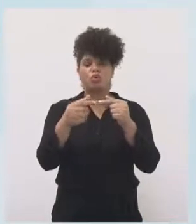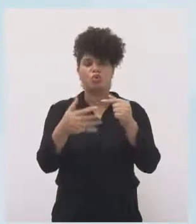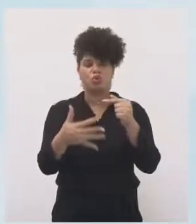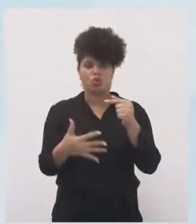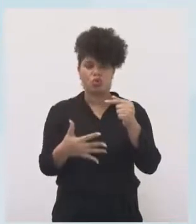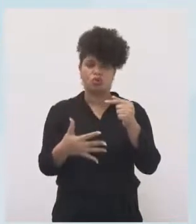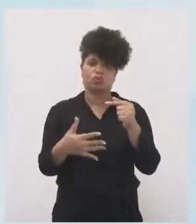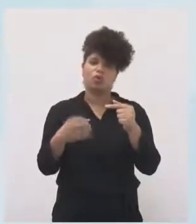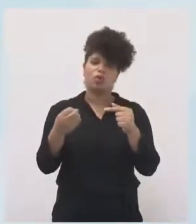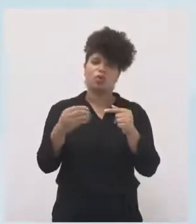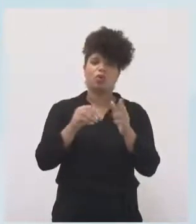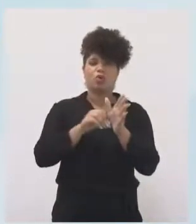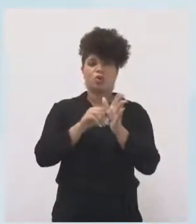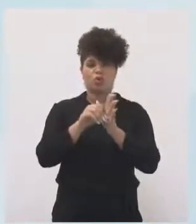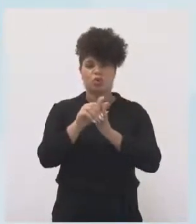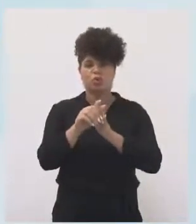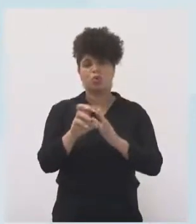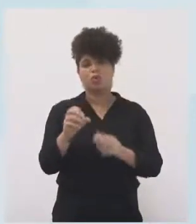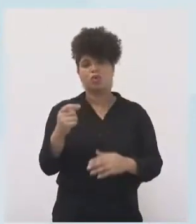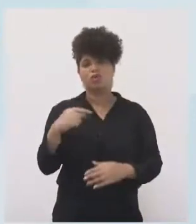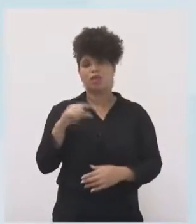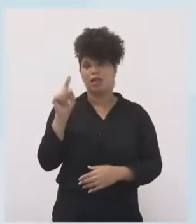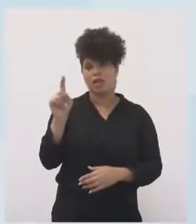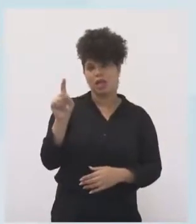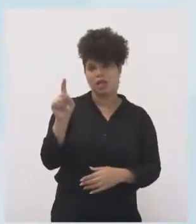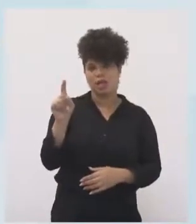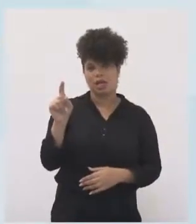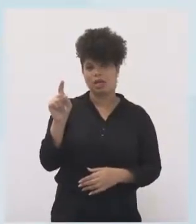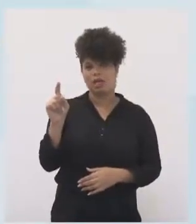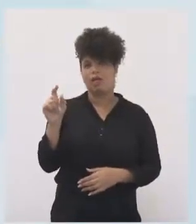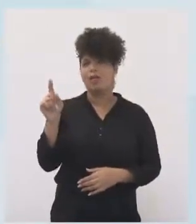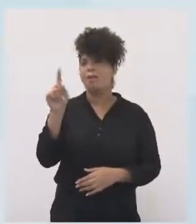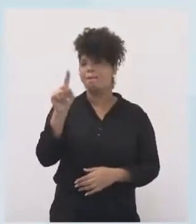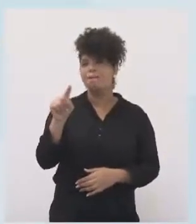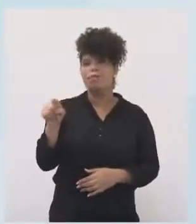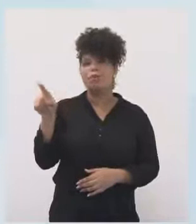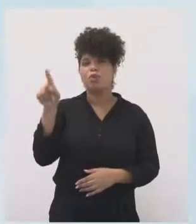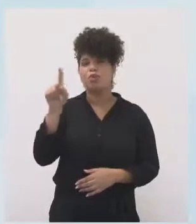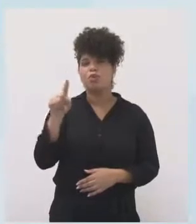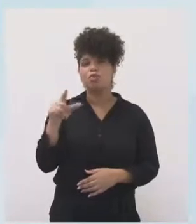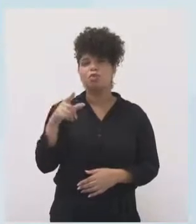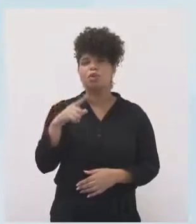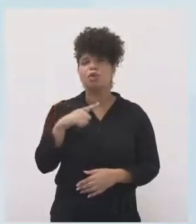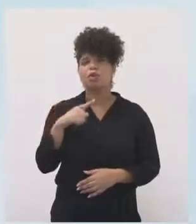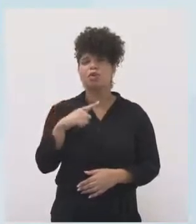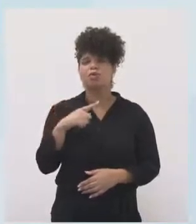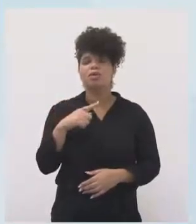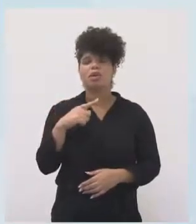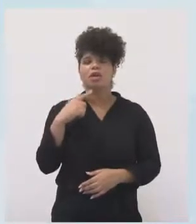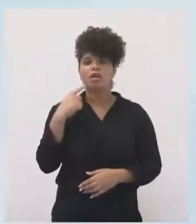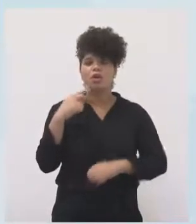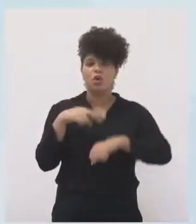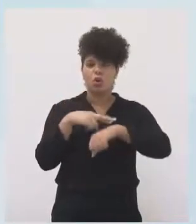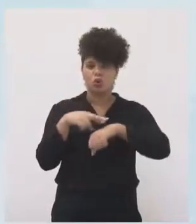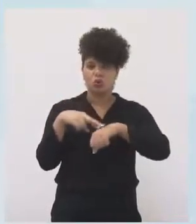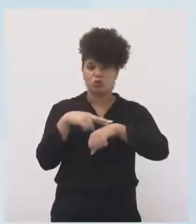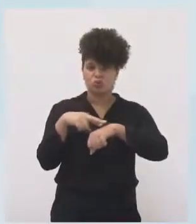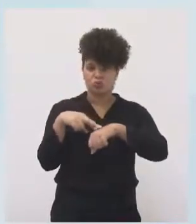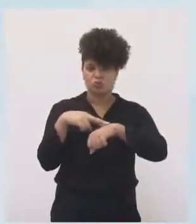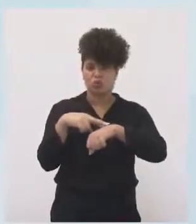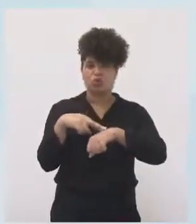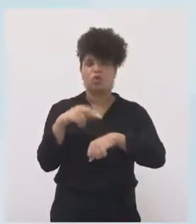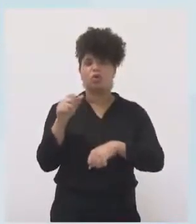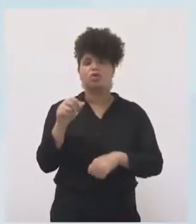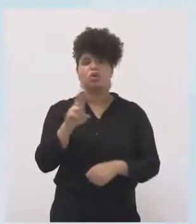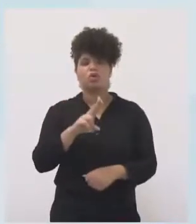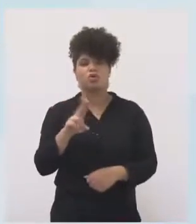vai lá clicar no botão roxo da página e pedir para fazer o registro. Coloca o seu nome, o seu endereço de e-mail.